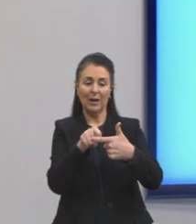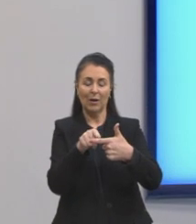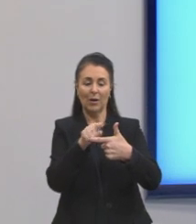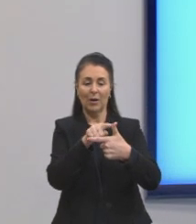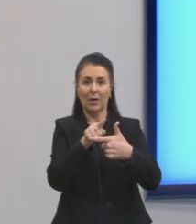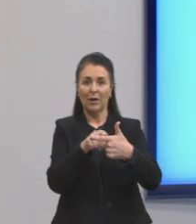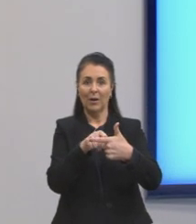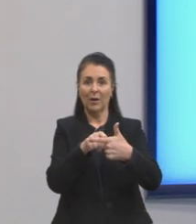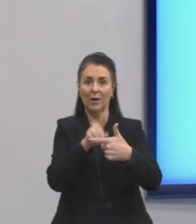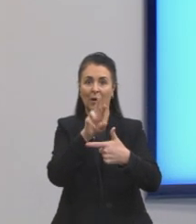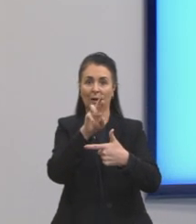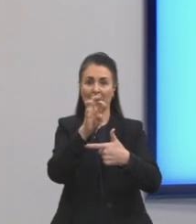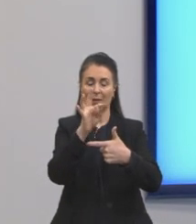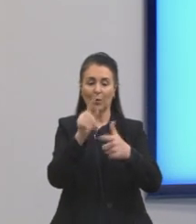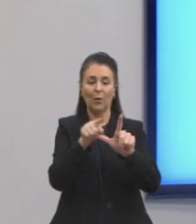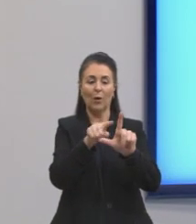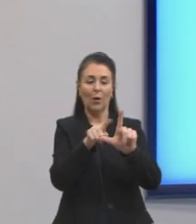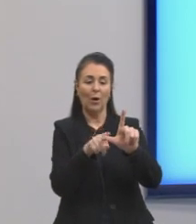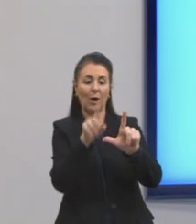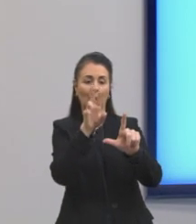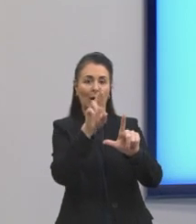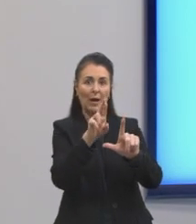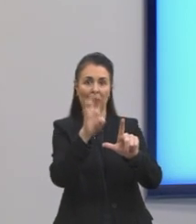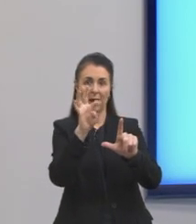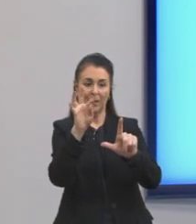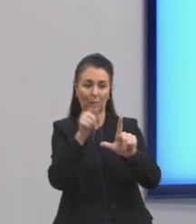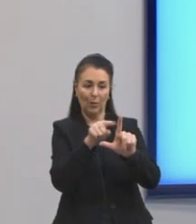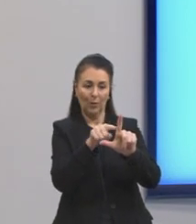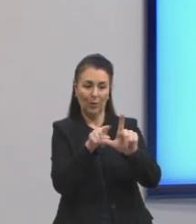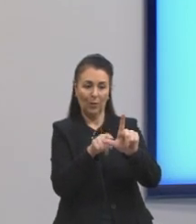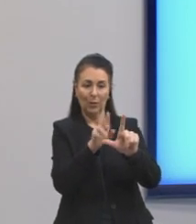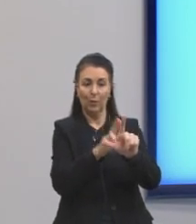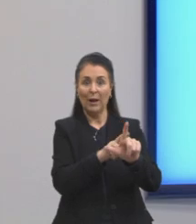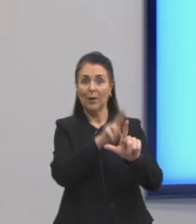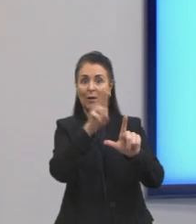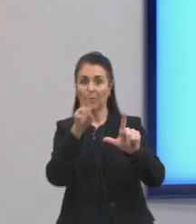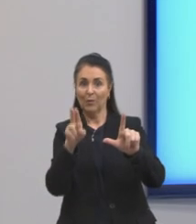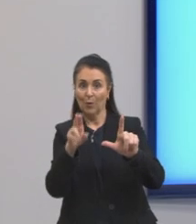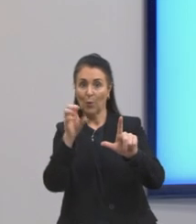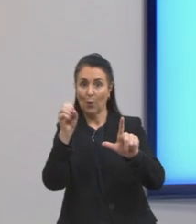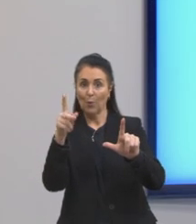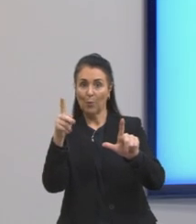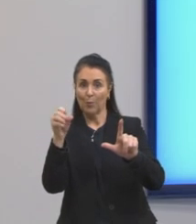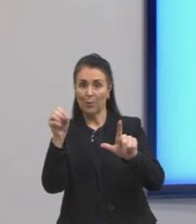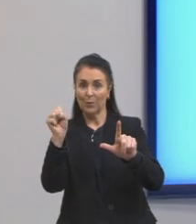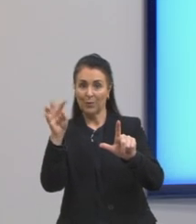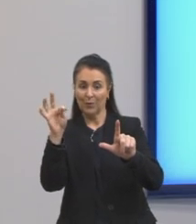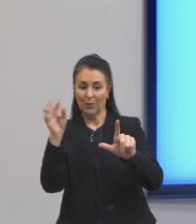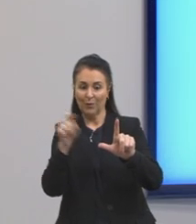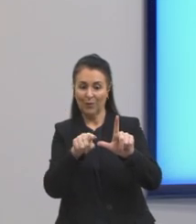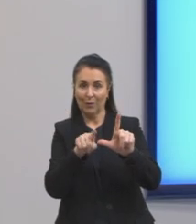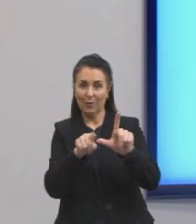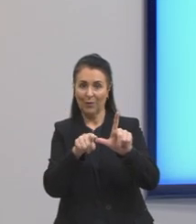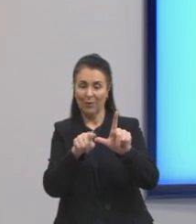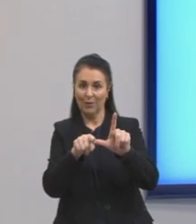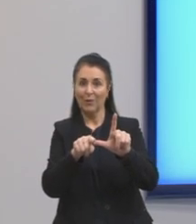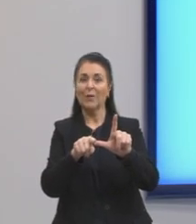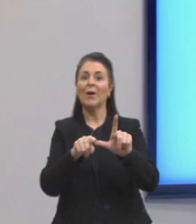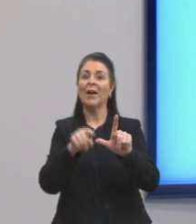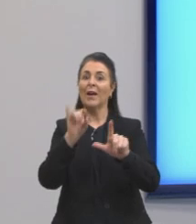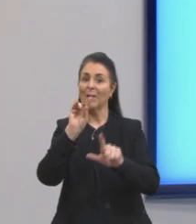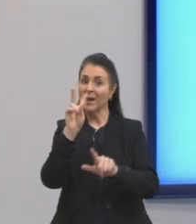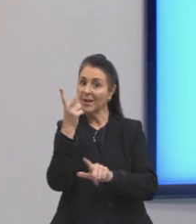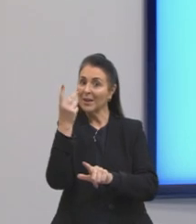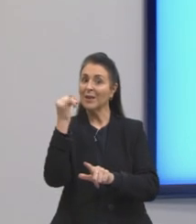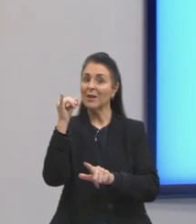o lado oposto ao ângulo reto ser a hipotenusa tão lado oposto ao ângulo reto ou lado maior vai ser a hipotenusa